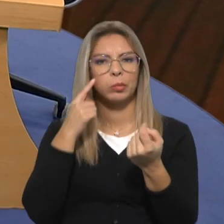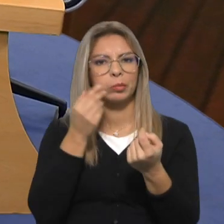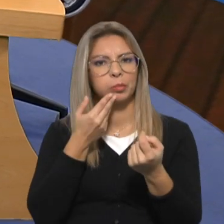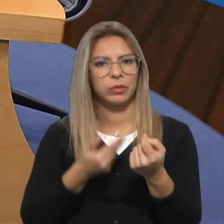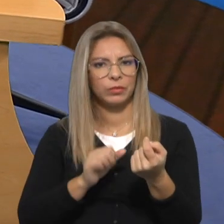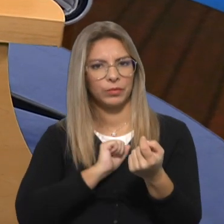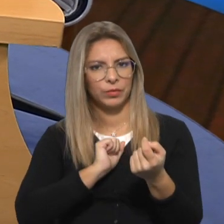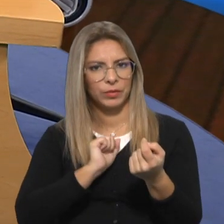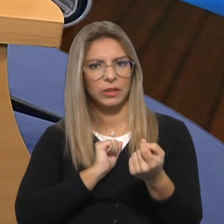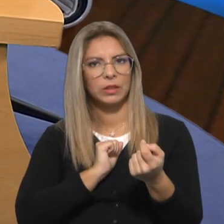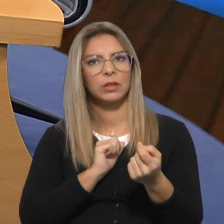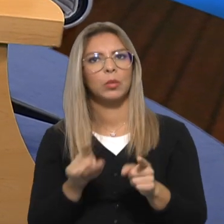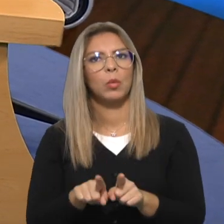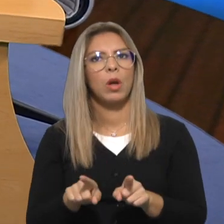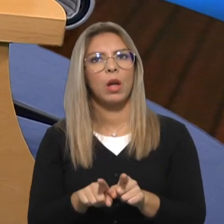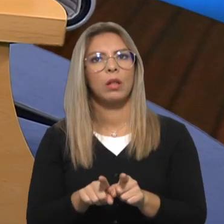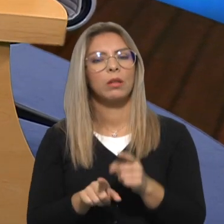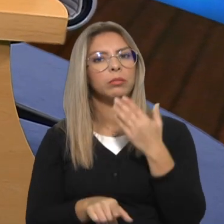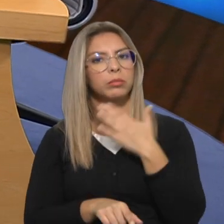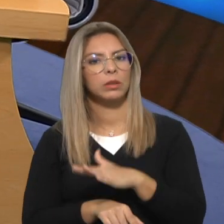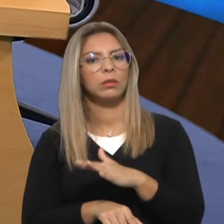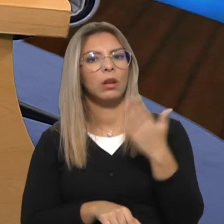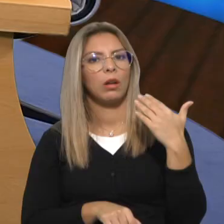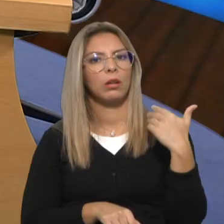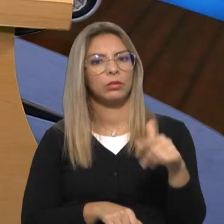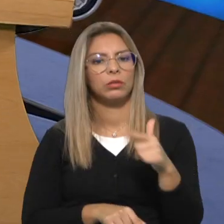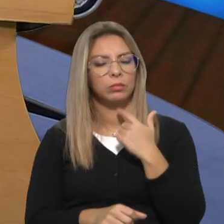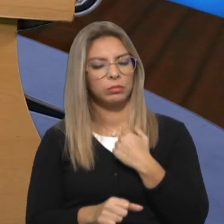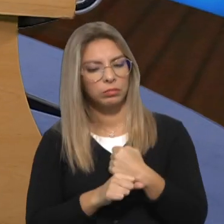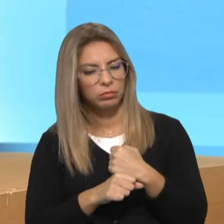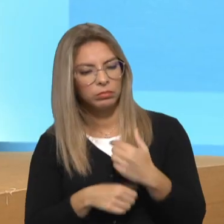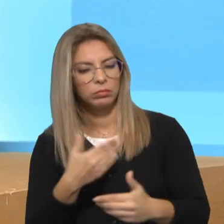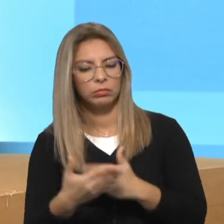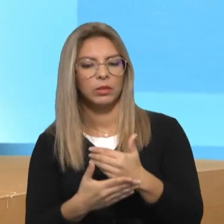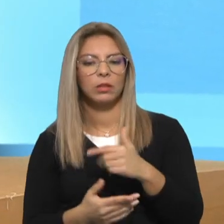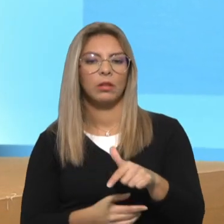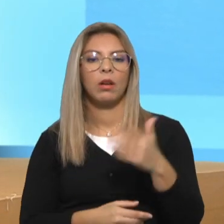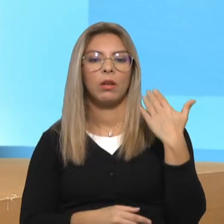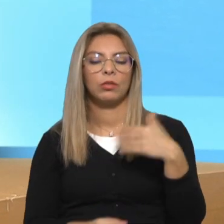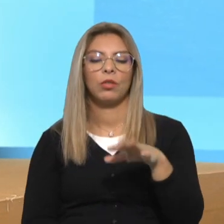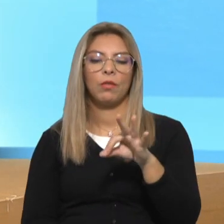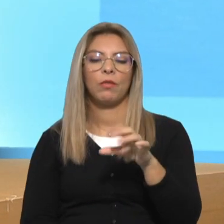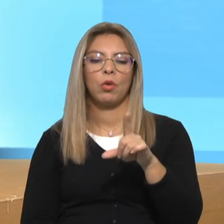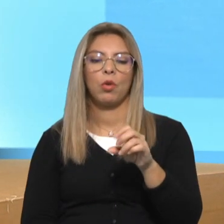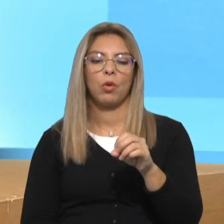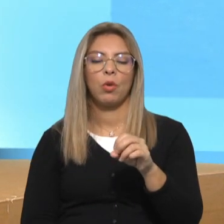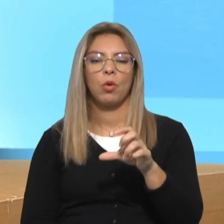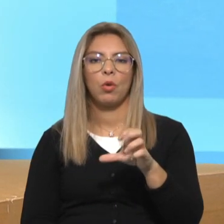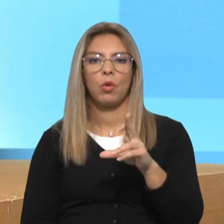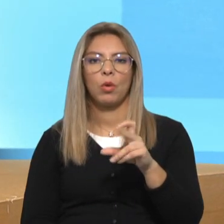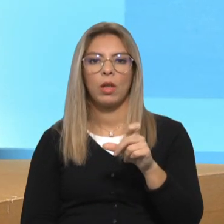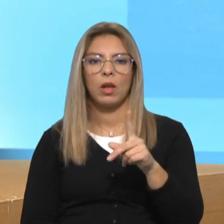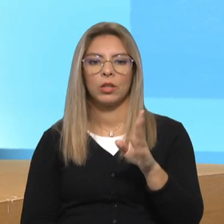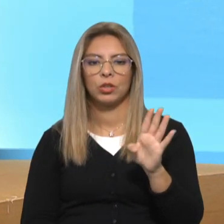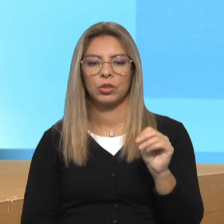muito na feliz experiência que eu fiz no Movimentos Focolares, ou que tenho feito no Movimentos Focolares, porque no nosso carisma